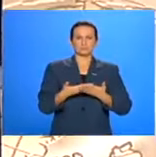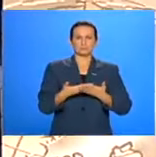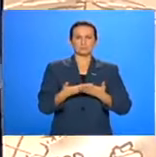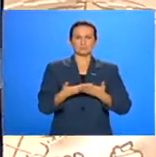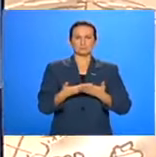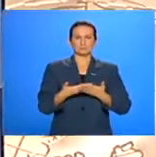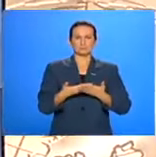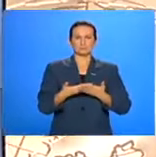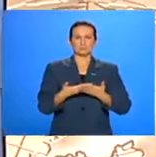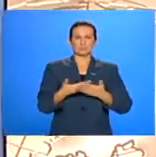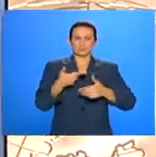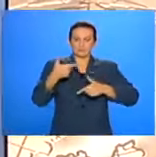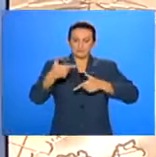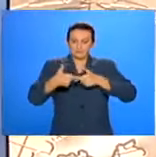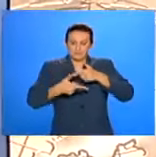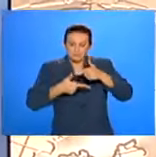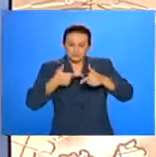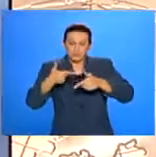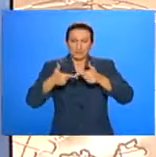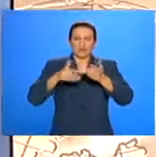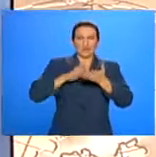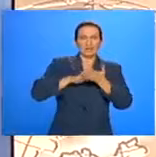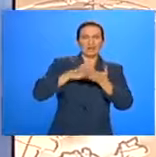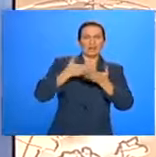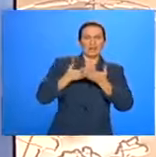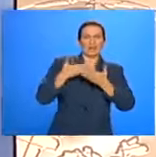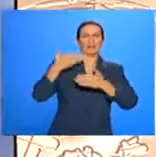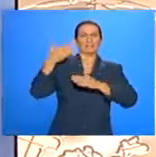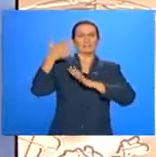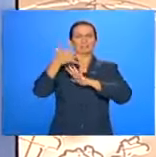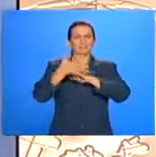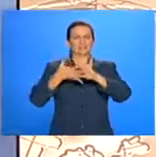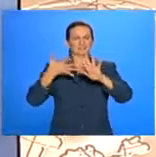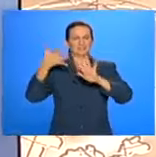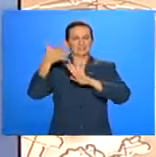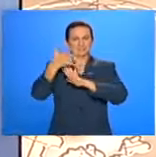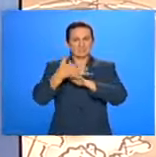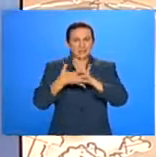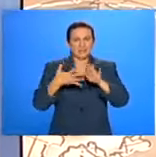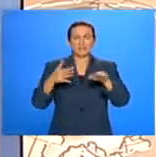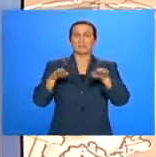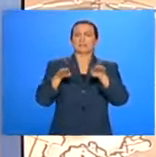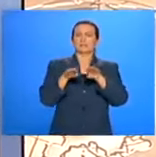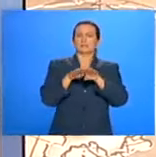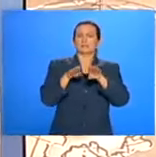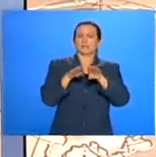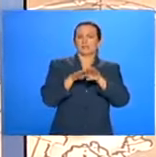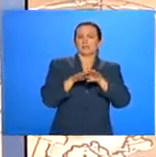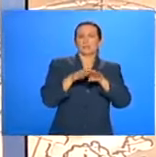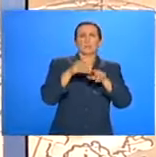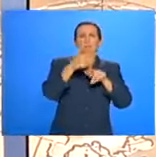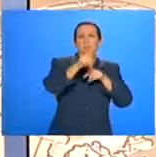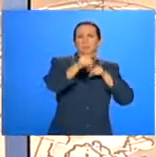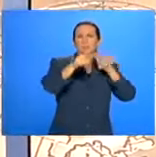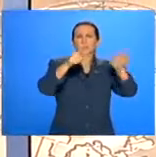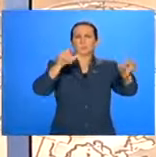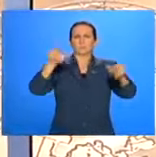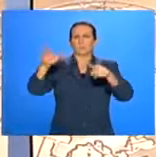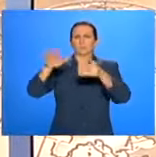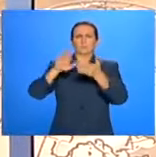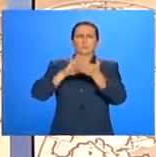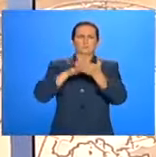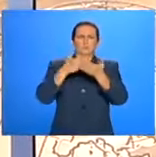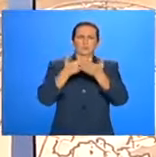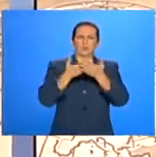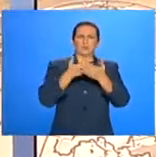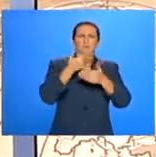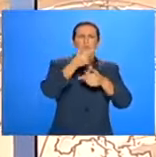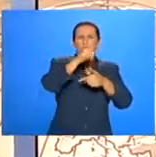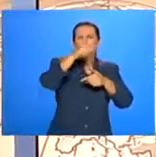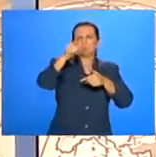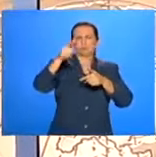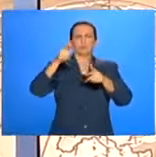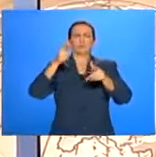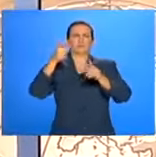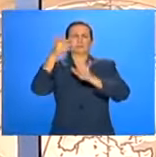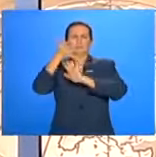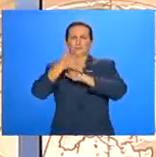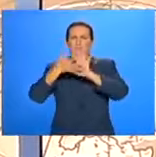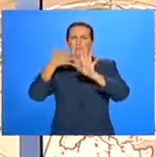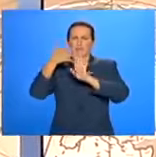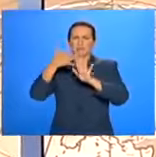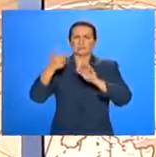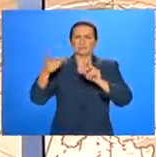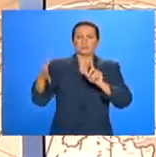Profissional intérprete da língua brasileira de sinais, bem como qualquer outro intérprete, precisa ter o domínio dos sinais